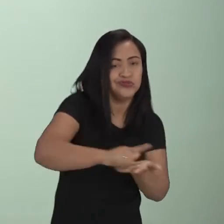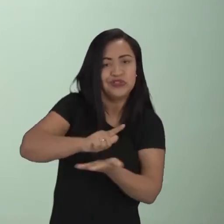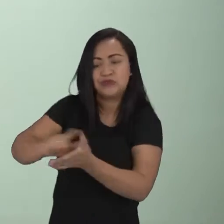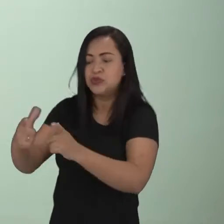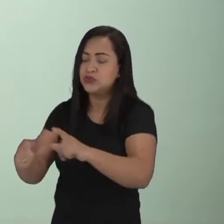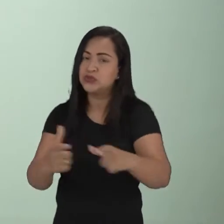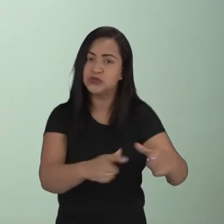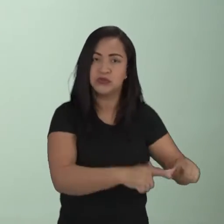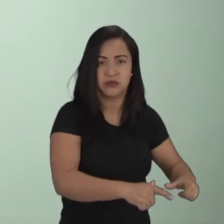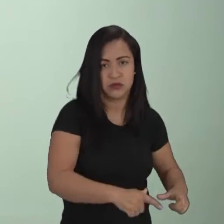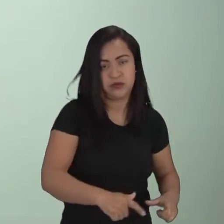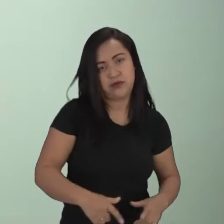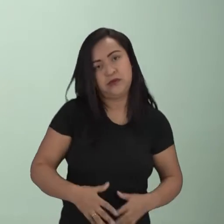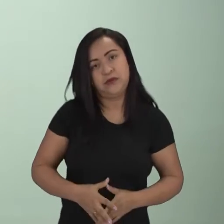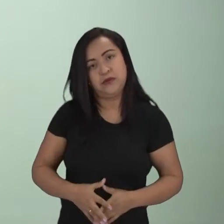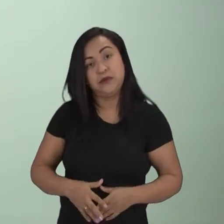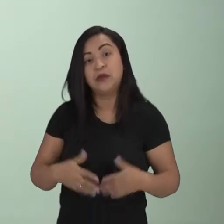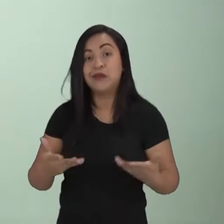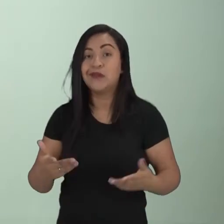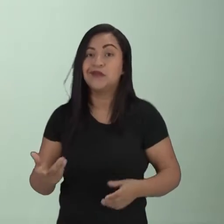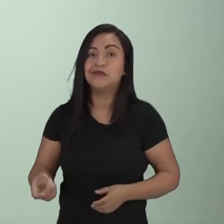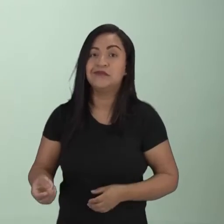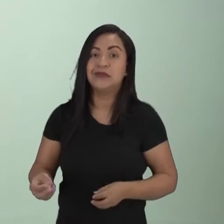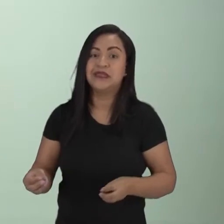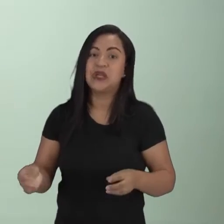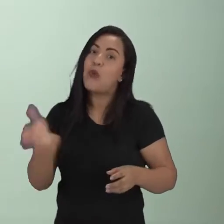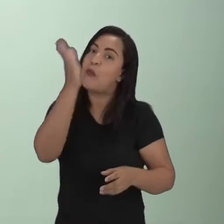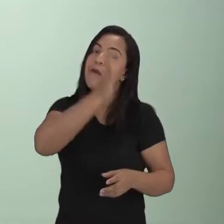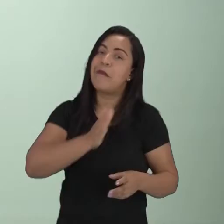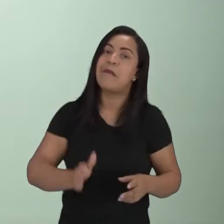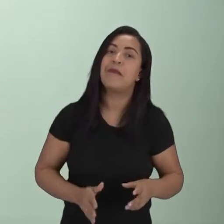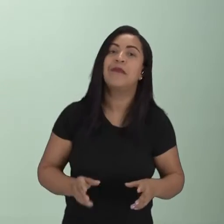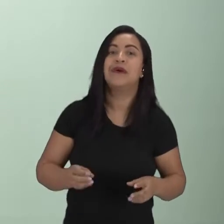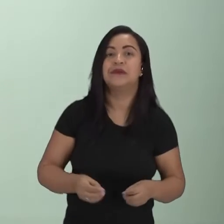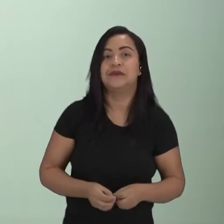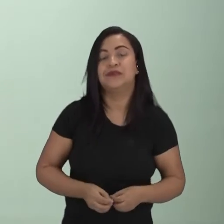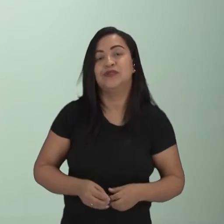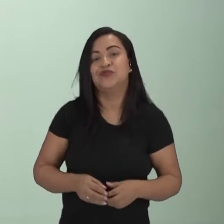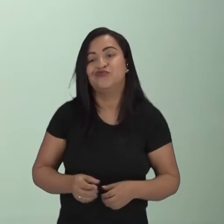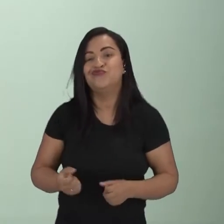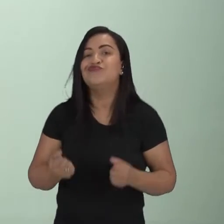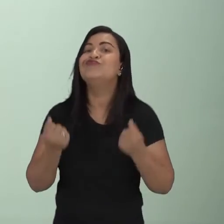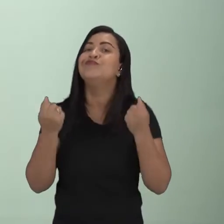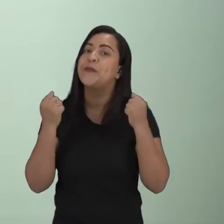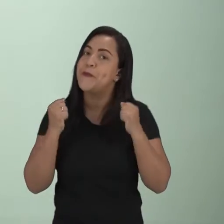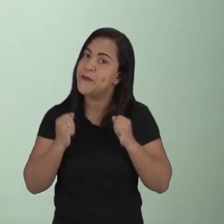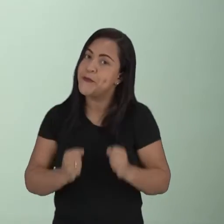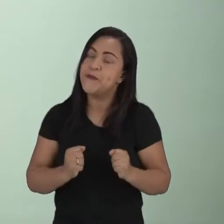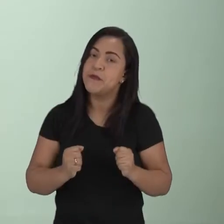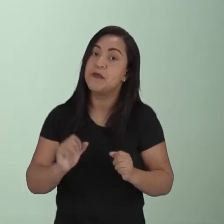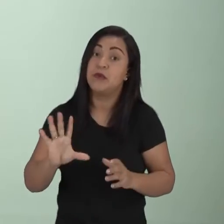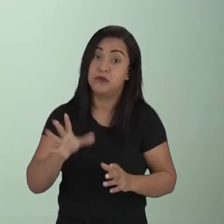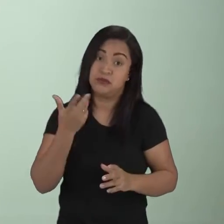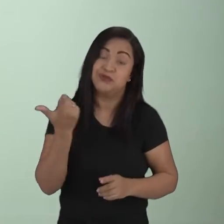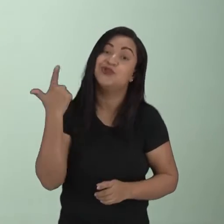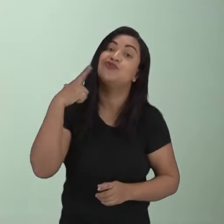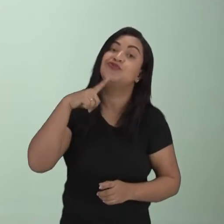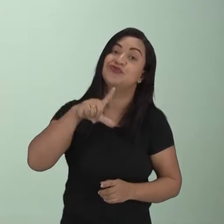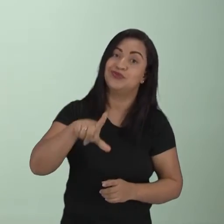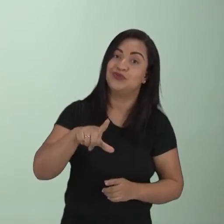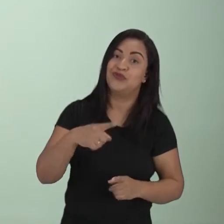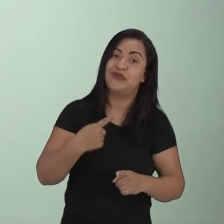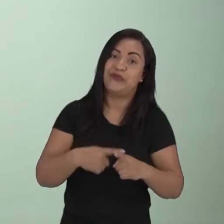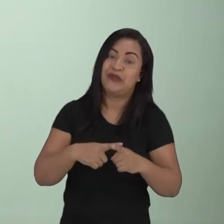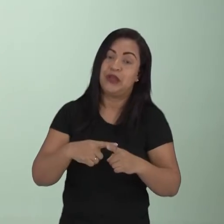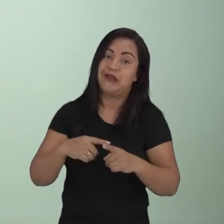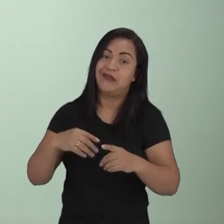que ocorre, a gente não está fora desse caminho aí não, pelo contrário, isso pode voltar a ocorrer, já que está ocorrendo um